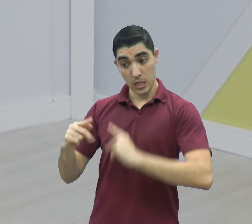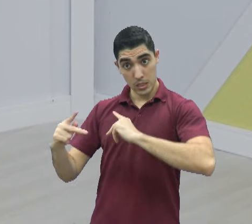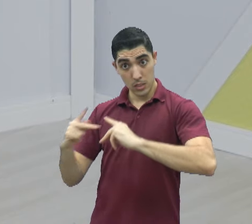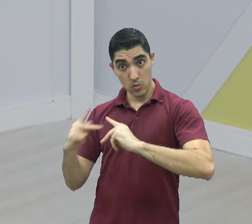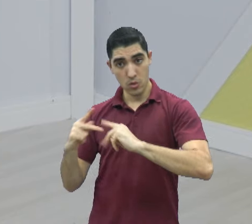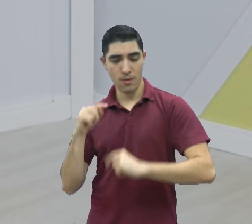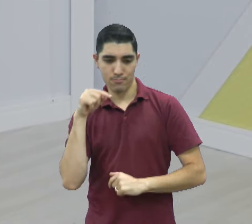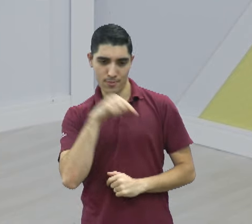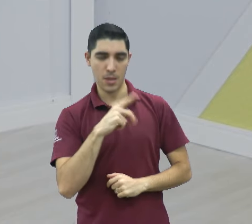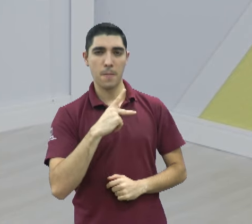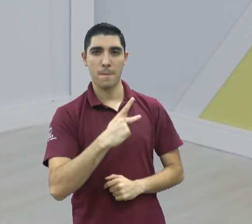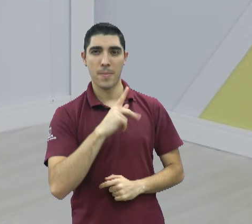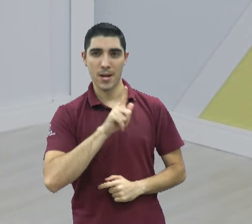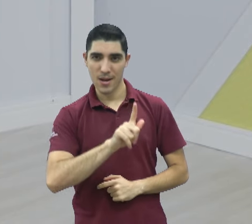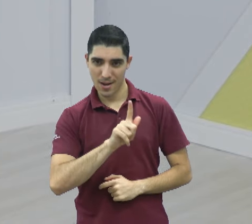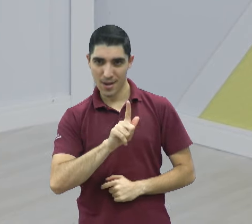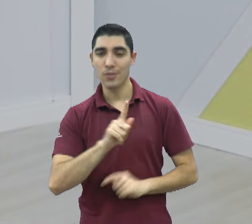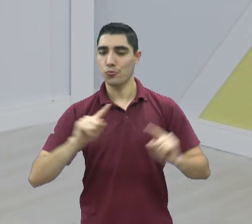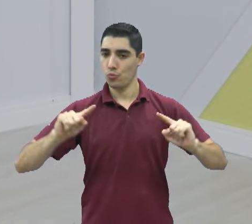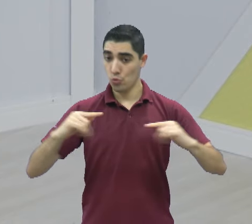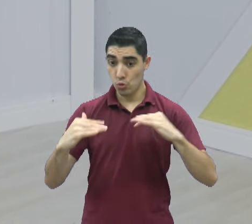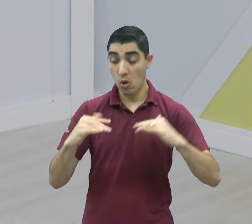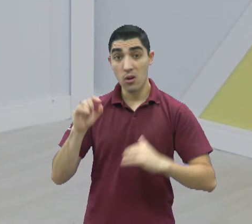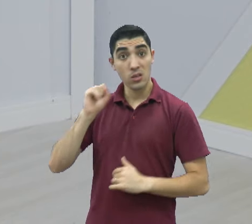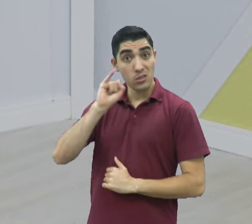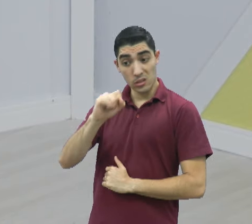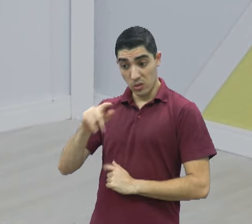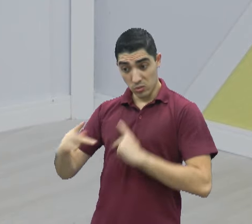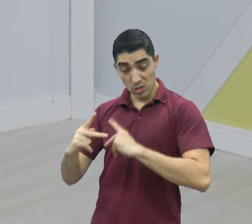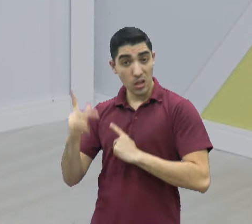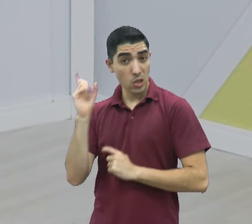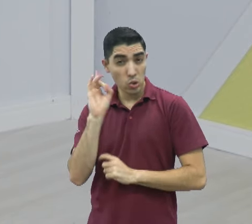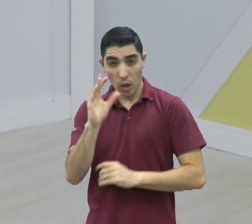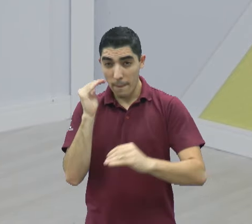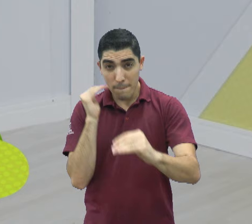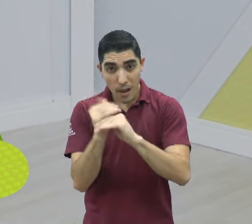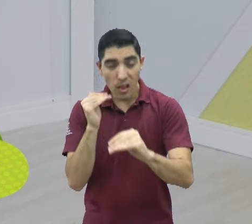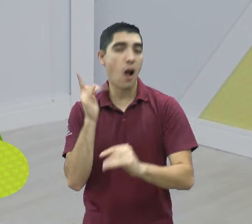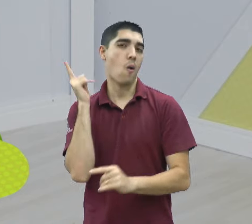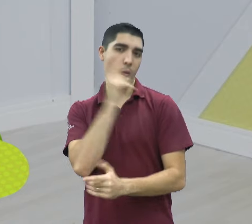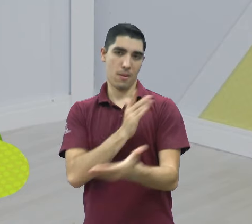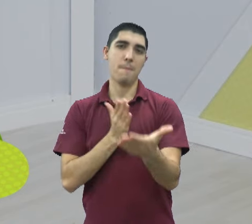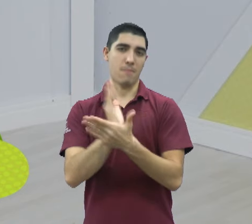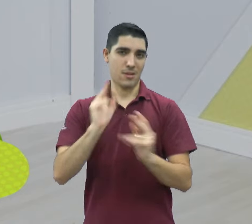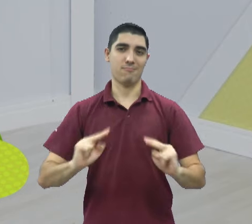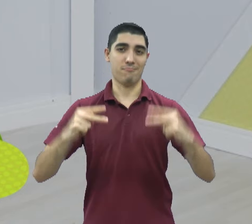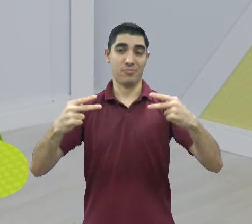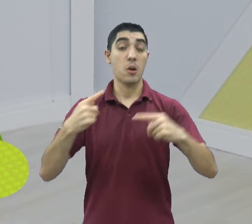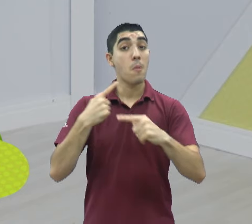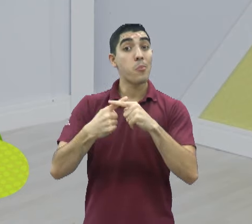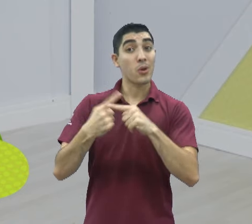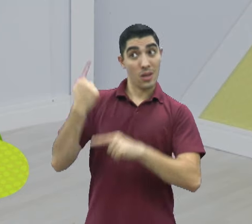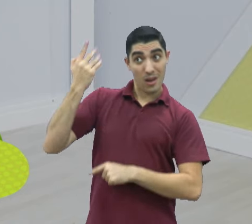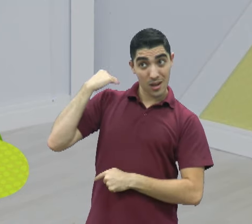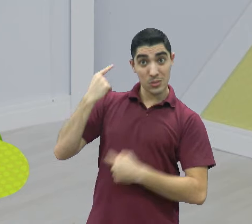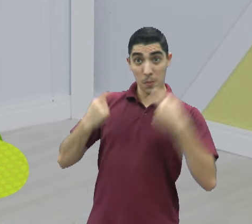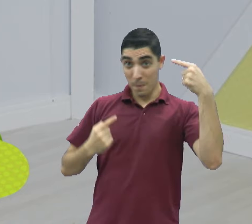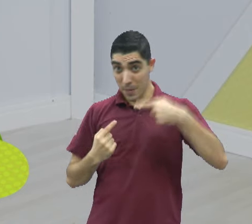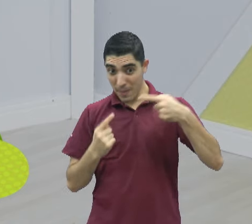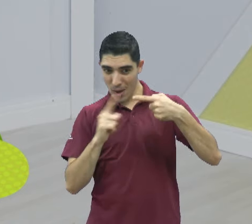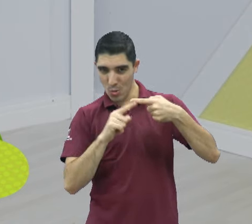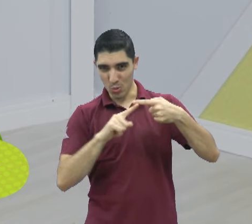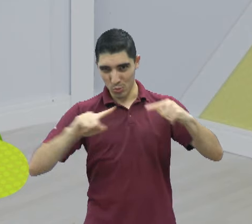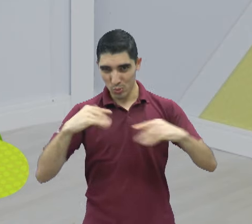Praia Grande da Baixada Santista, precisando apenas de um empate para chegar às semifinais, já que no jogo de ida, São José havia goleado fora de casa